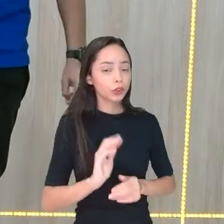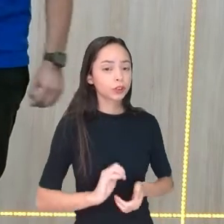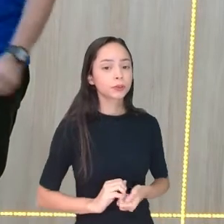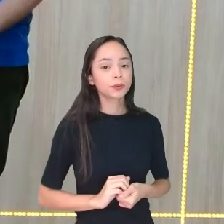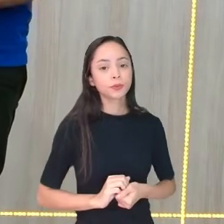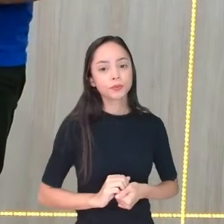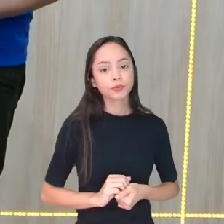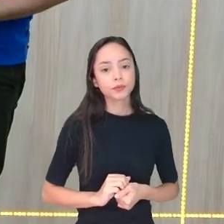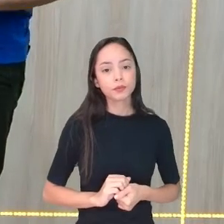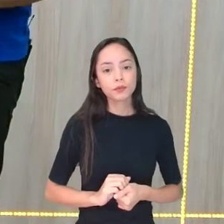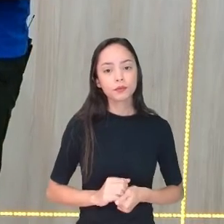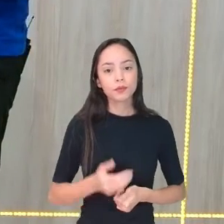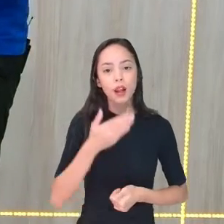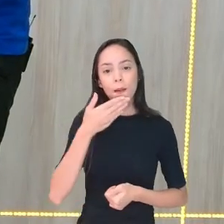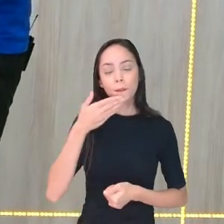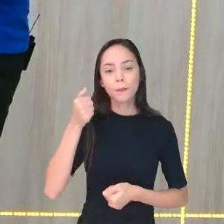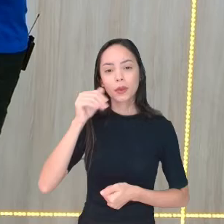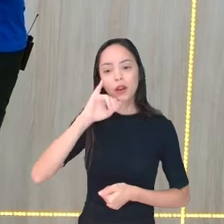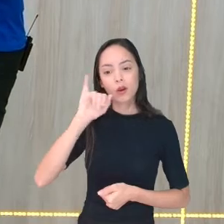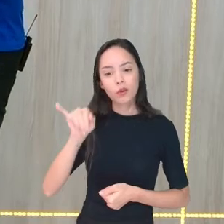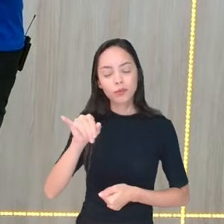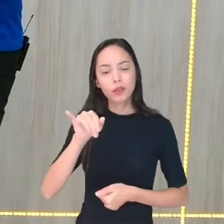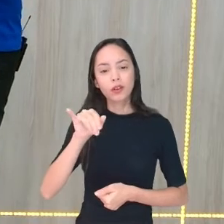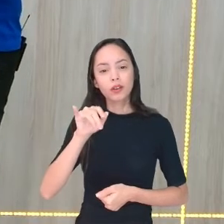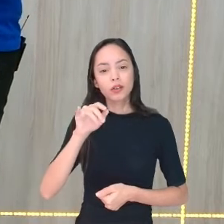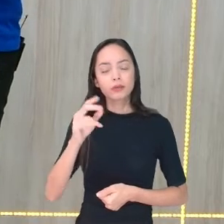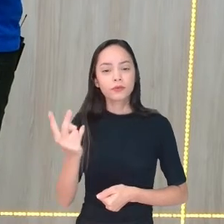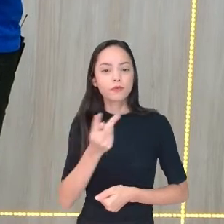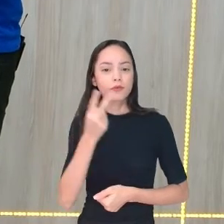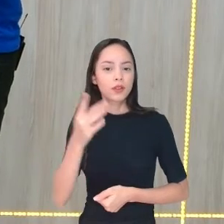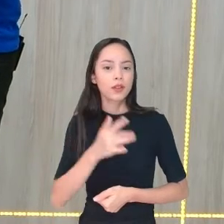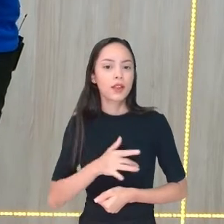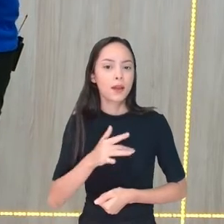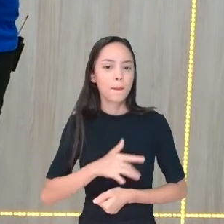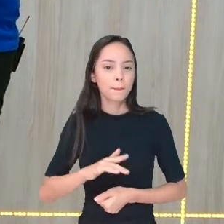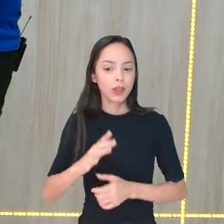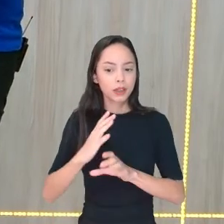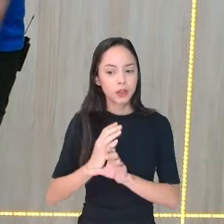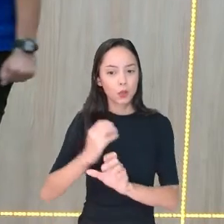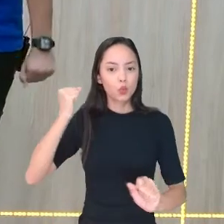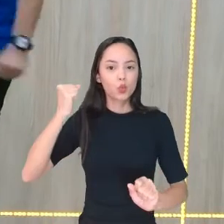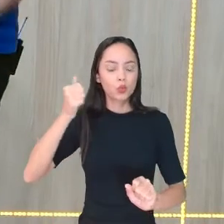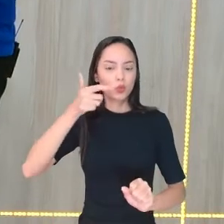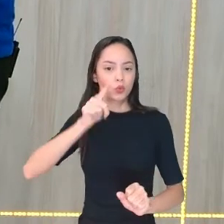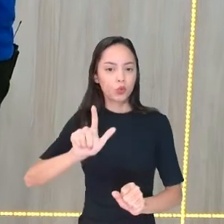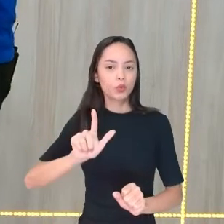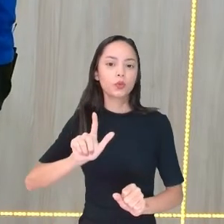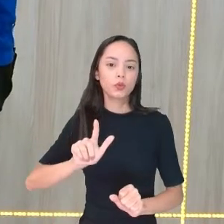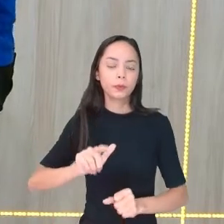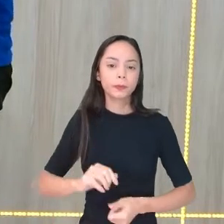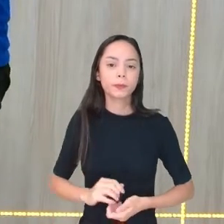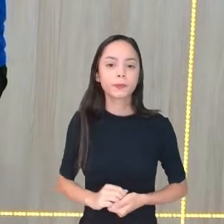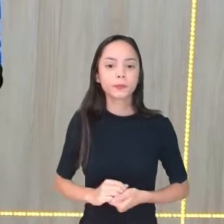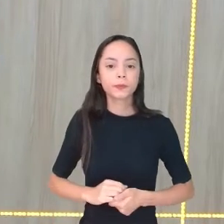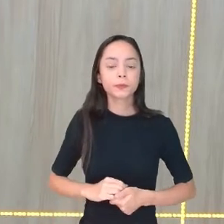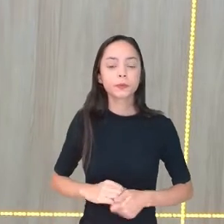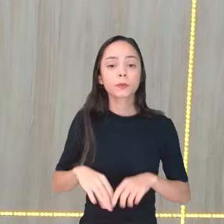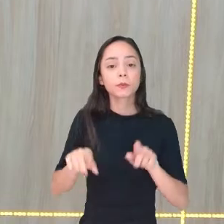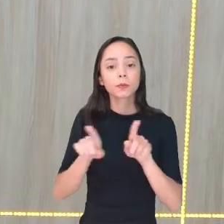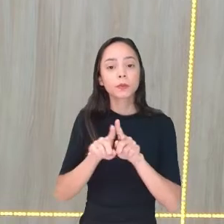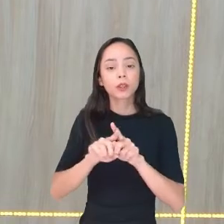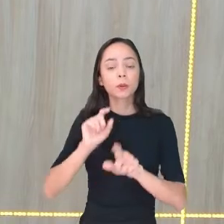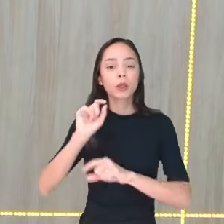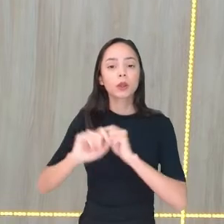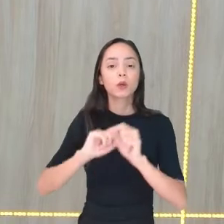uma mais-valia, aí, gerar um lucro mais rápido, percebe? E consequentemente, vai gerar